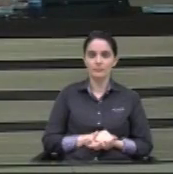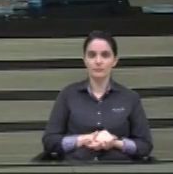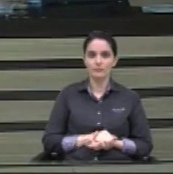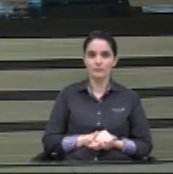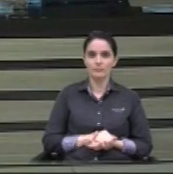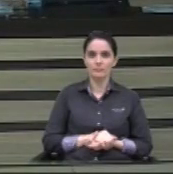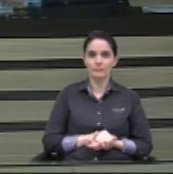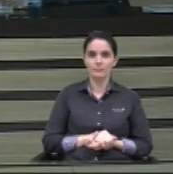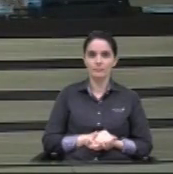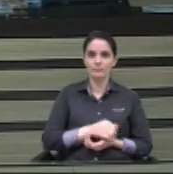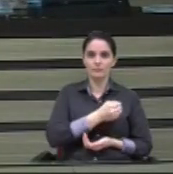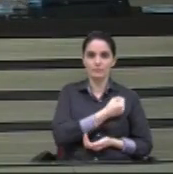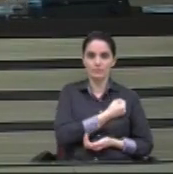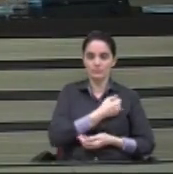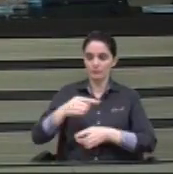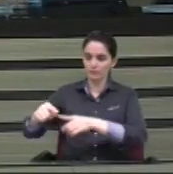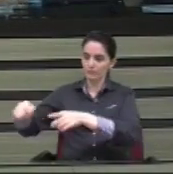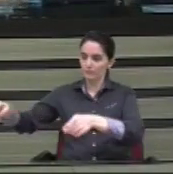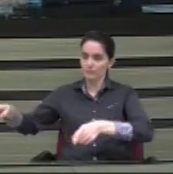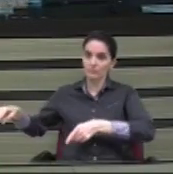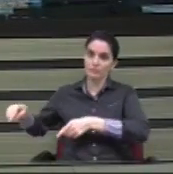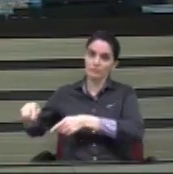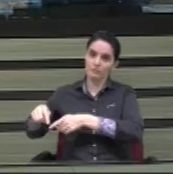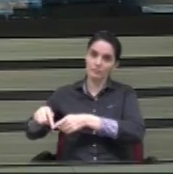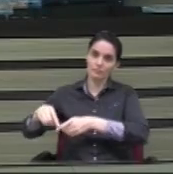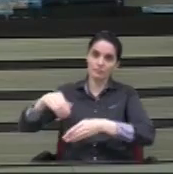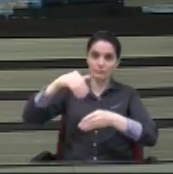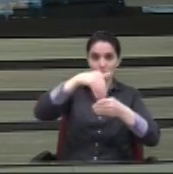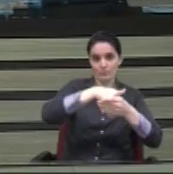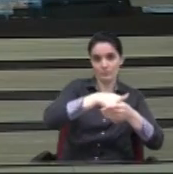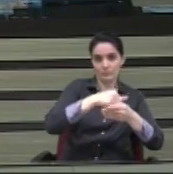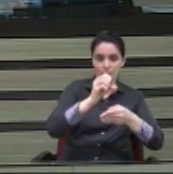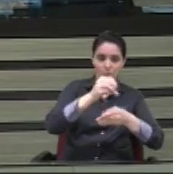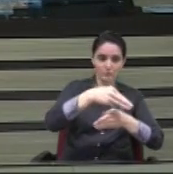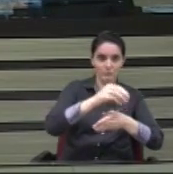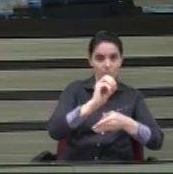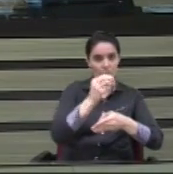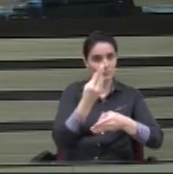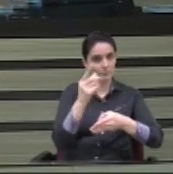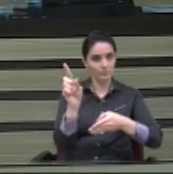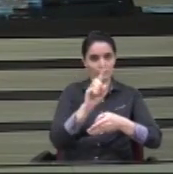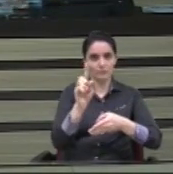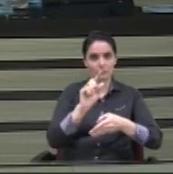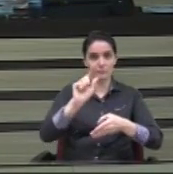O número do gabinete... O voto sim ou não e a sua digital.